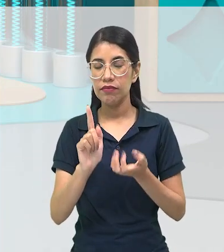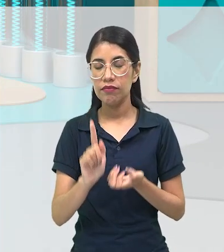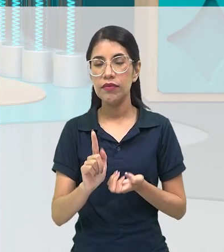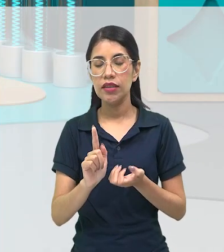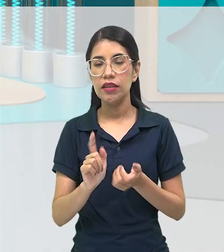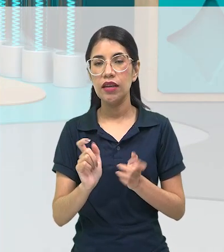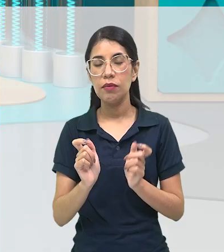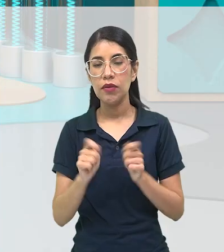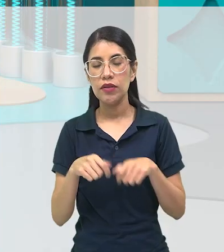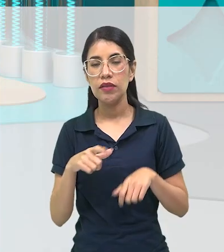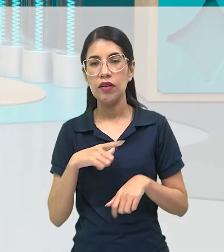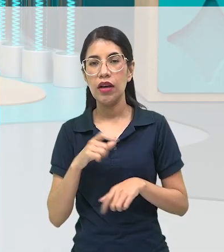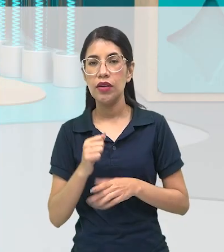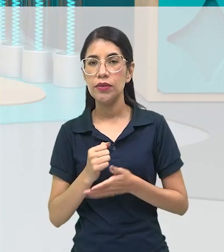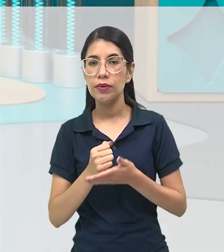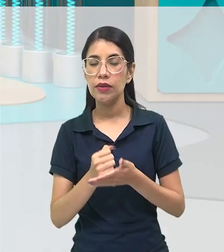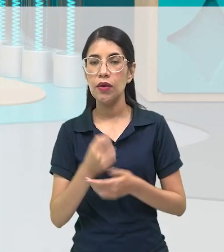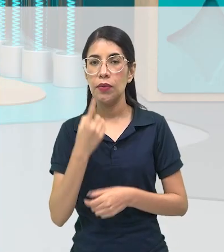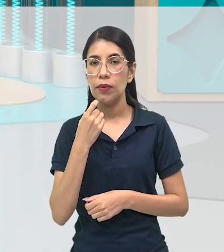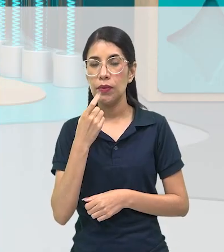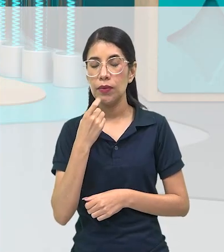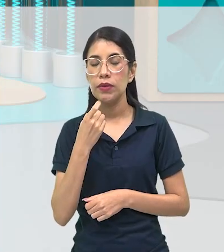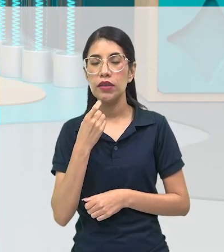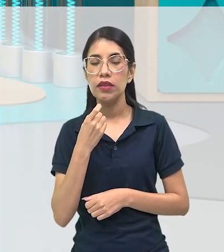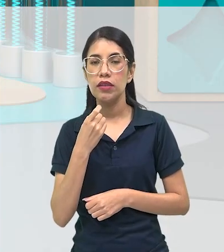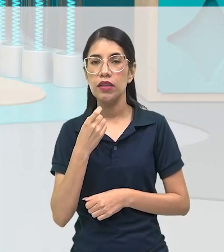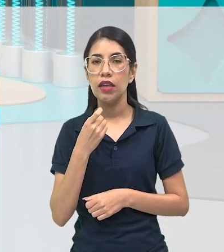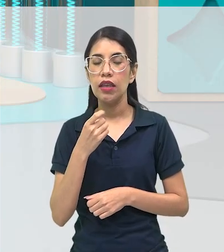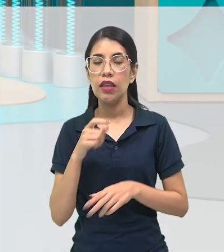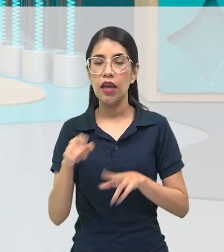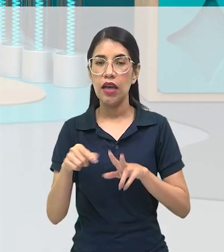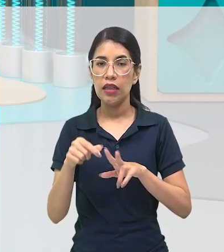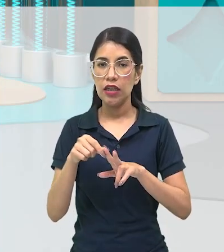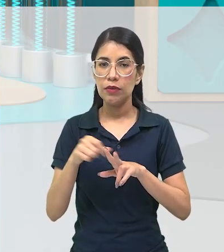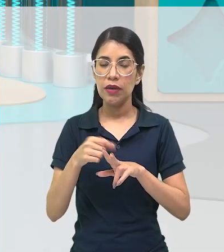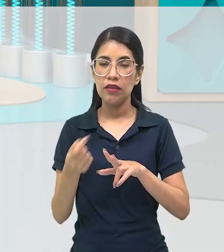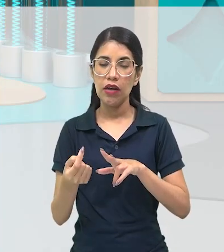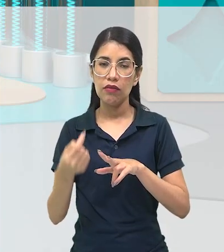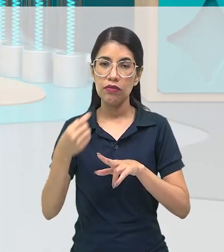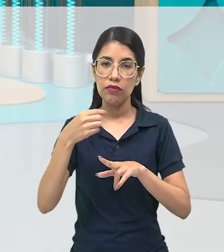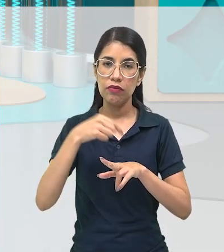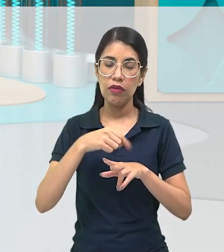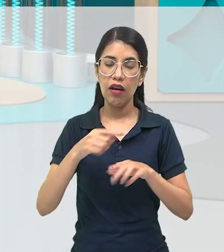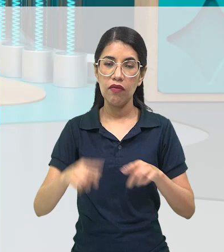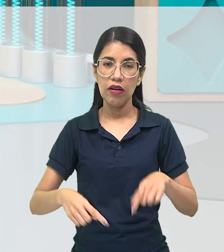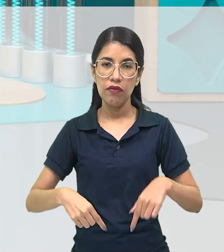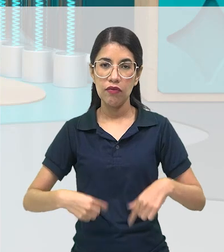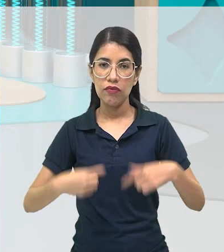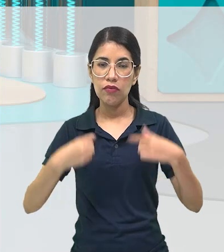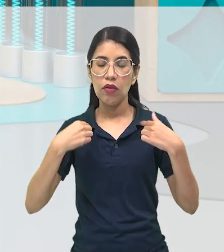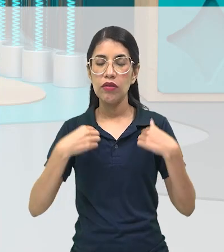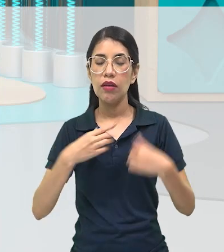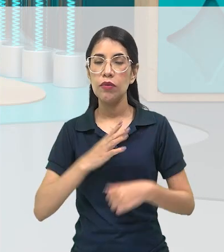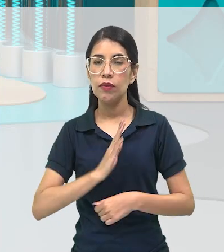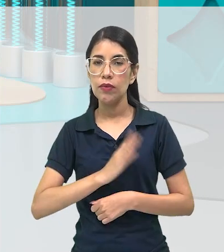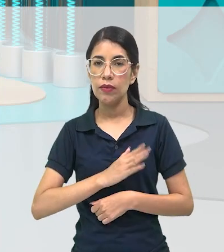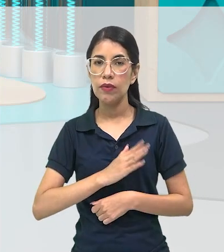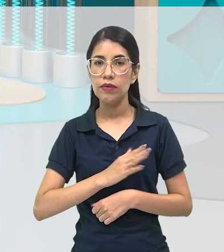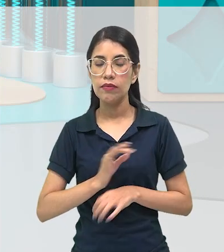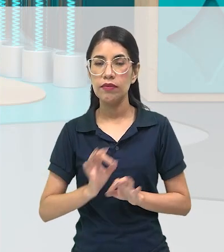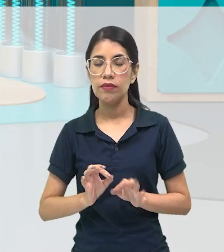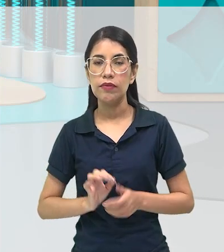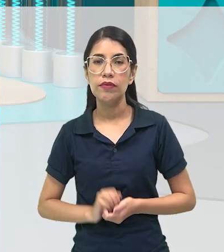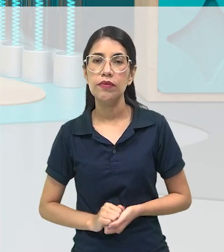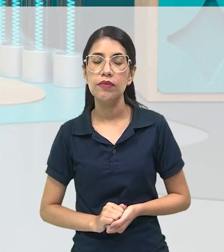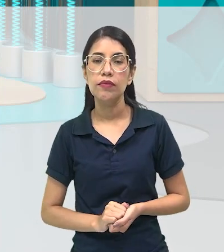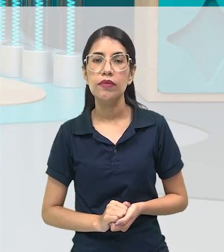mais rápido, né, o volume de sangue que está lá nas pernas para a região superior do corpo,